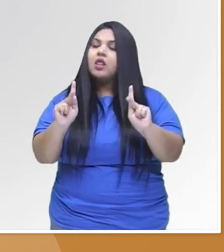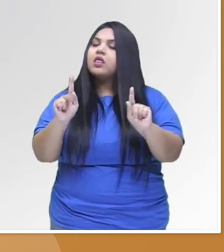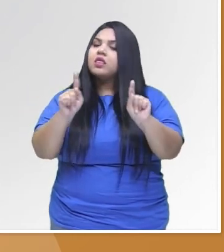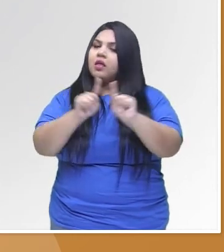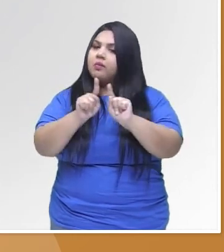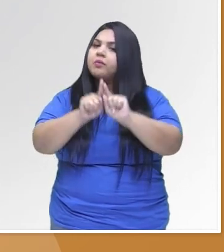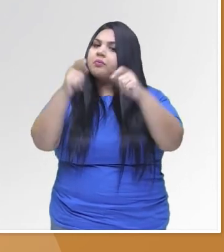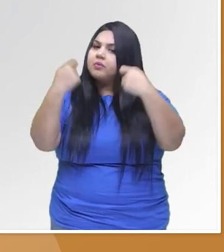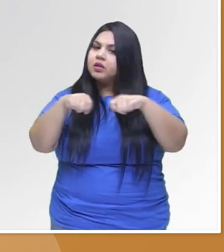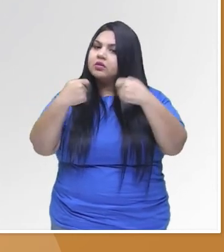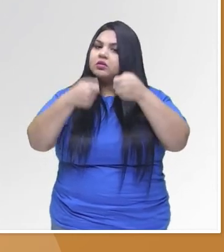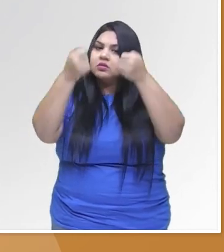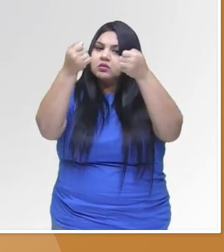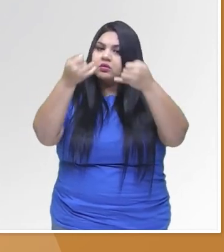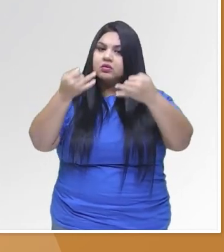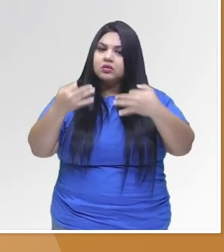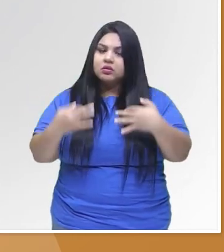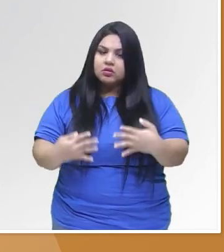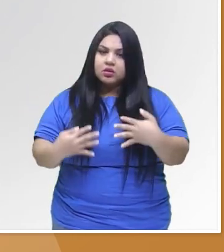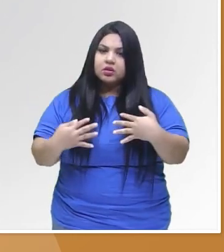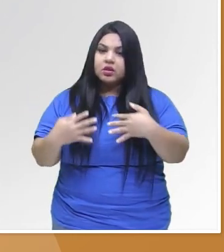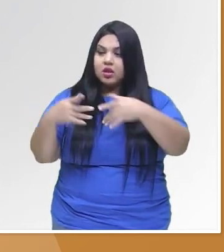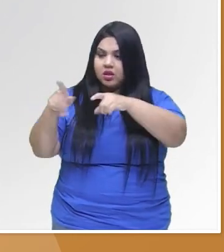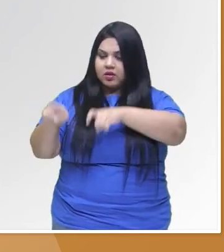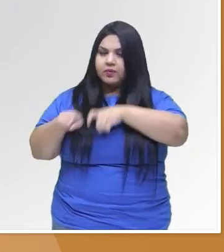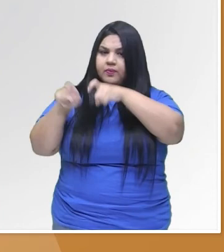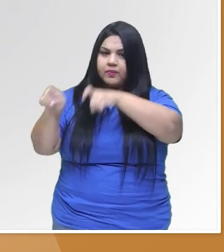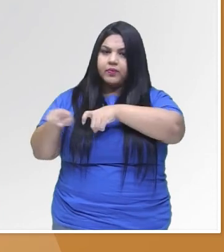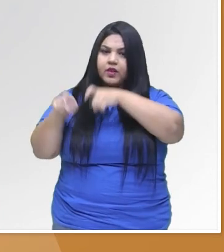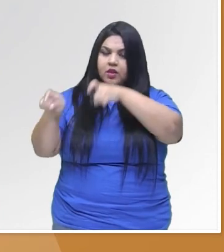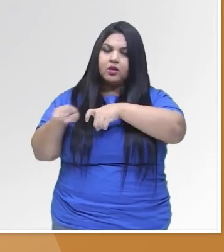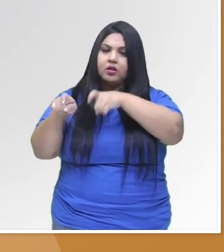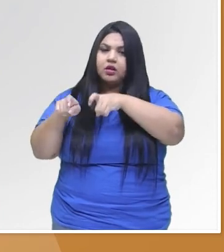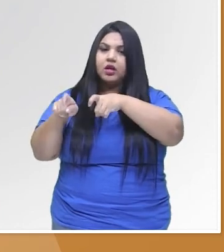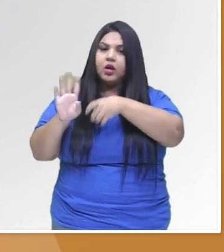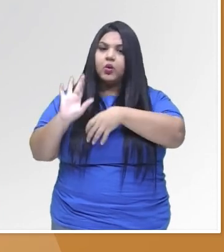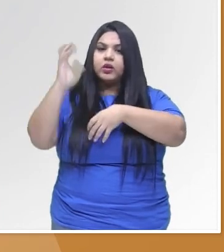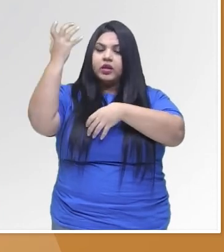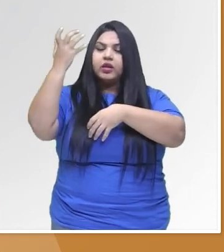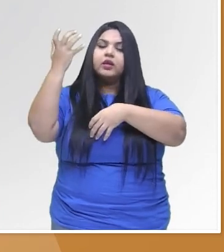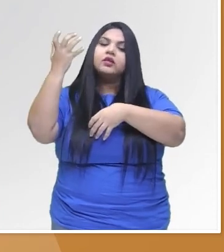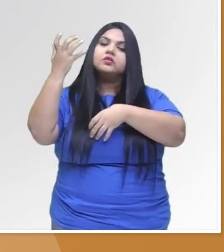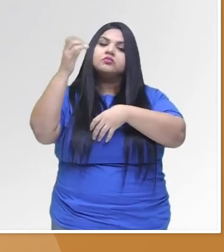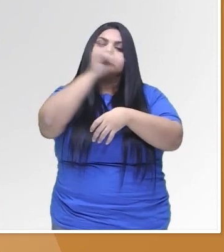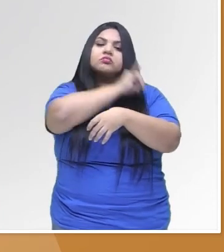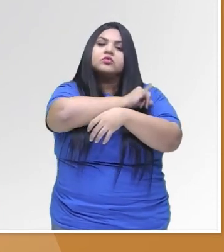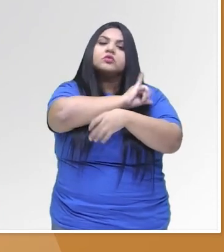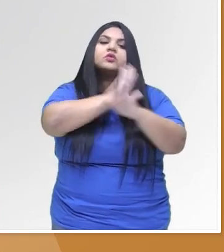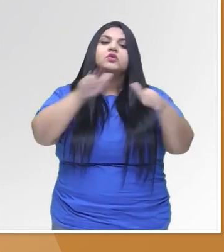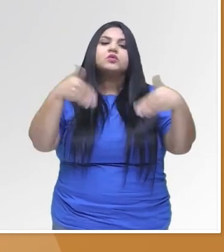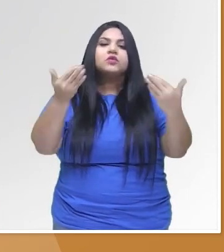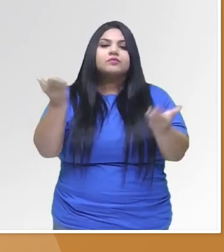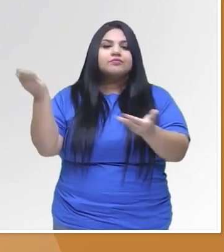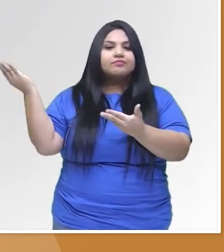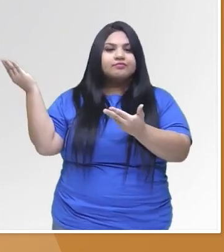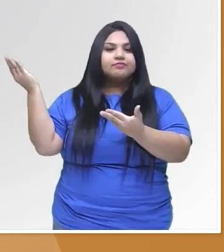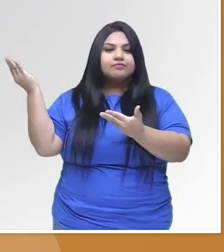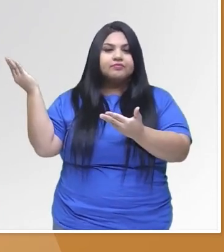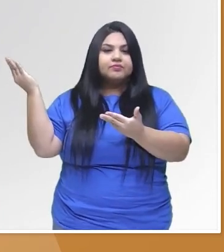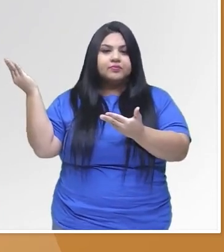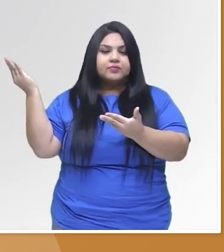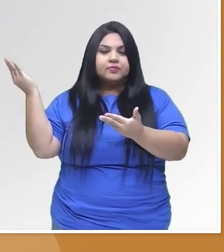falar também da atividade agropecuária que acontece no Rio de Janeiro. Qual atividade agropecuária tem lá? Vamos ver.